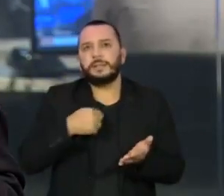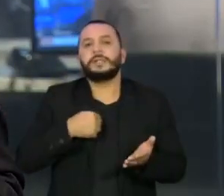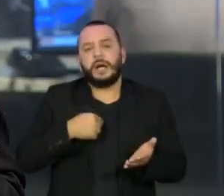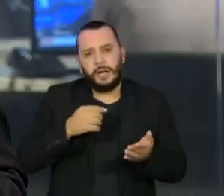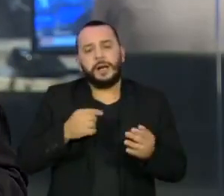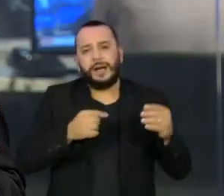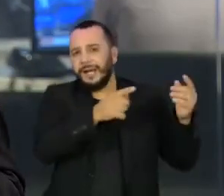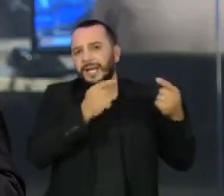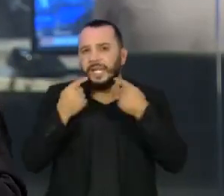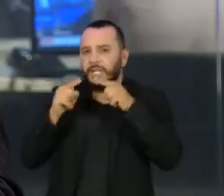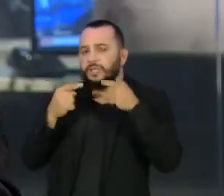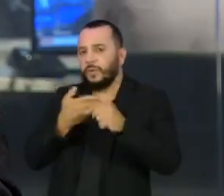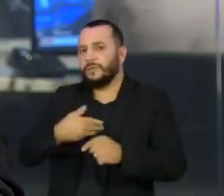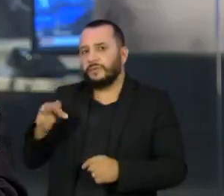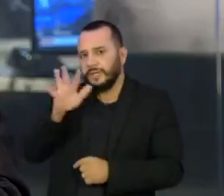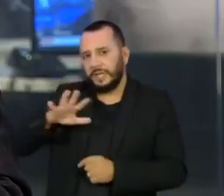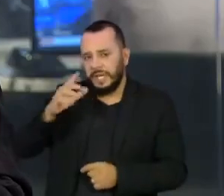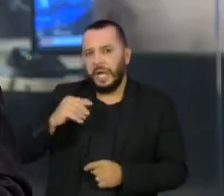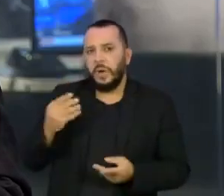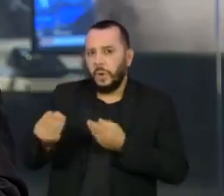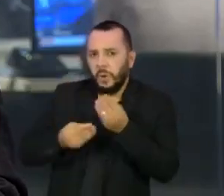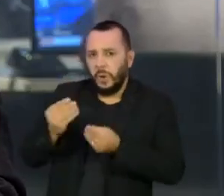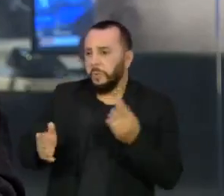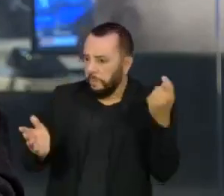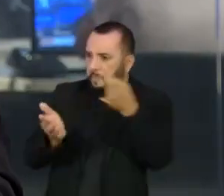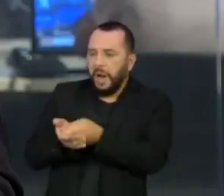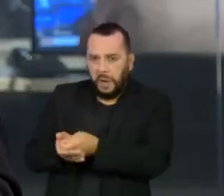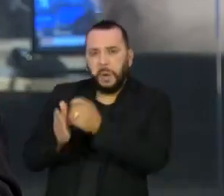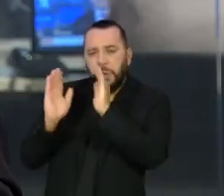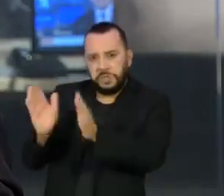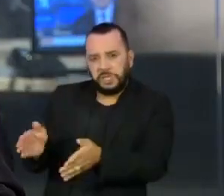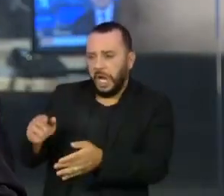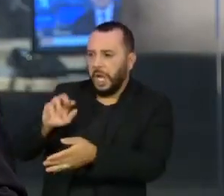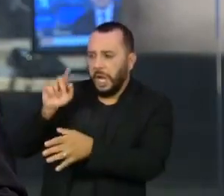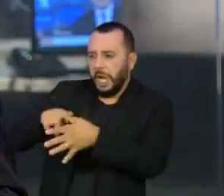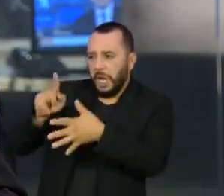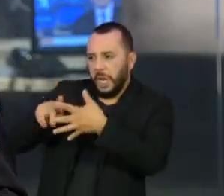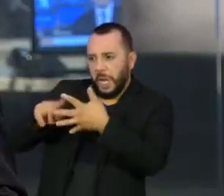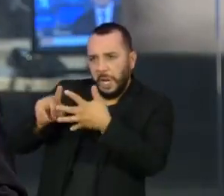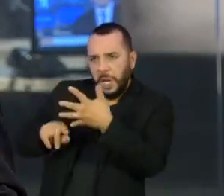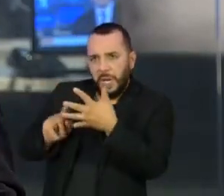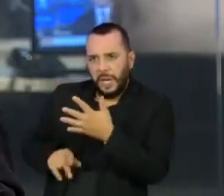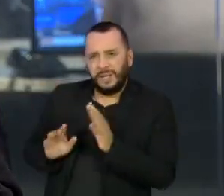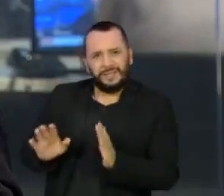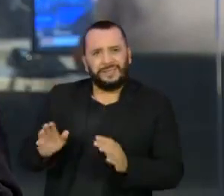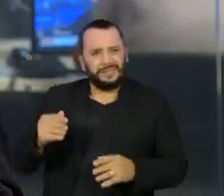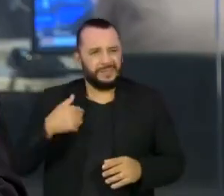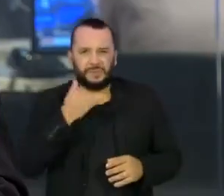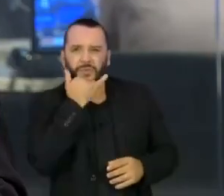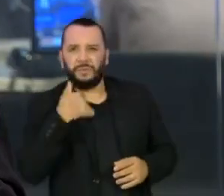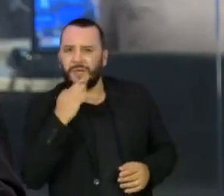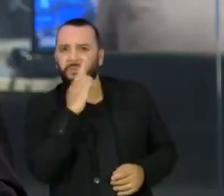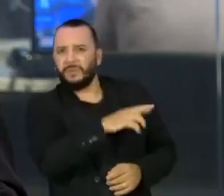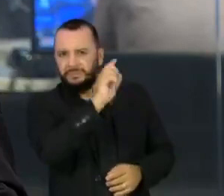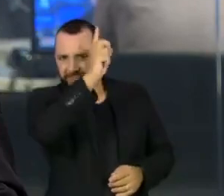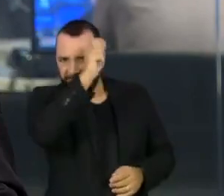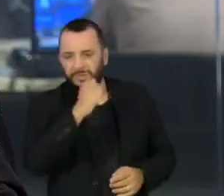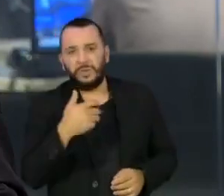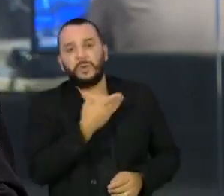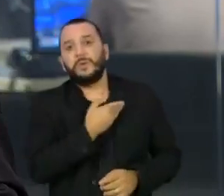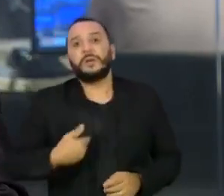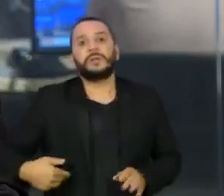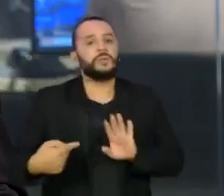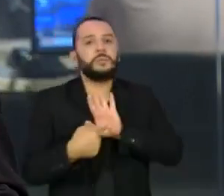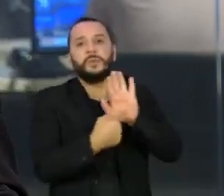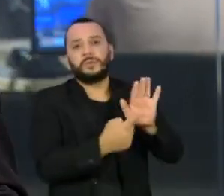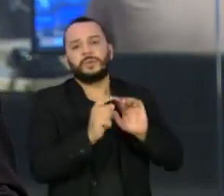governo federal de que o Planalto fez a parte dele na pandemia e que houve repasses de verbas aos estados. Os governadores